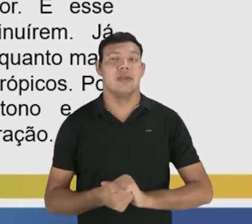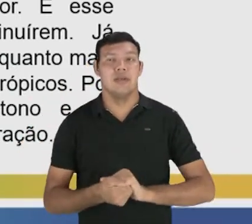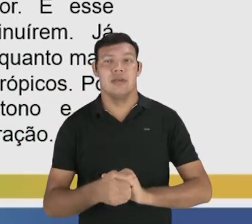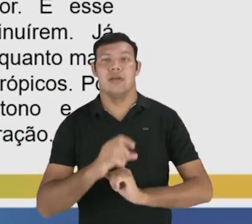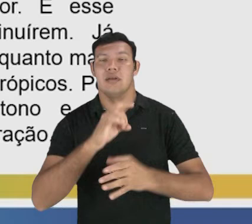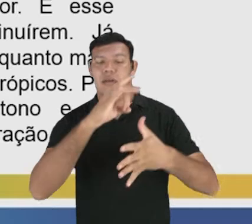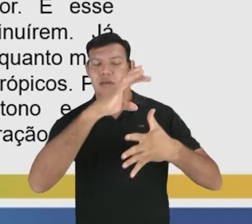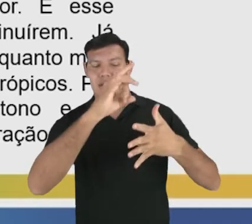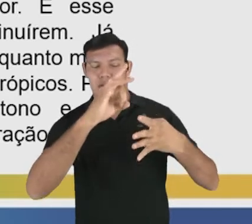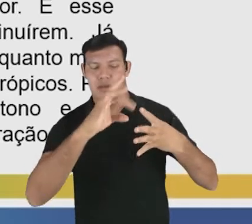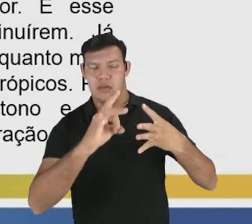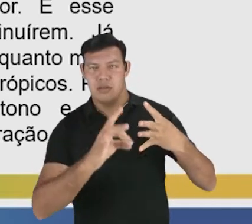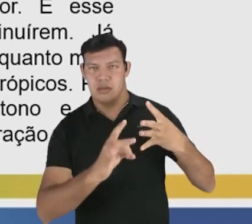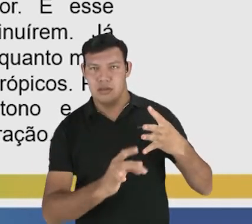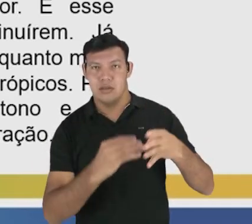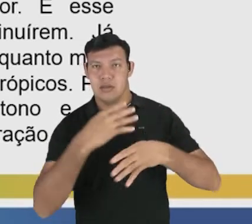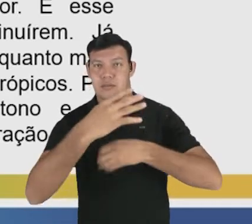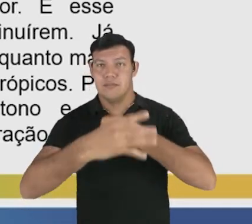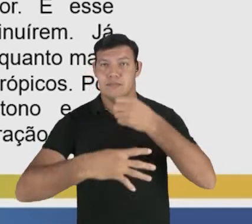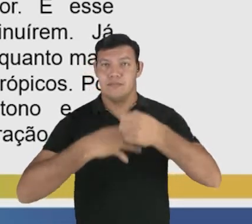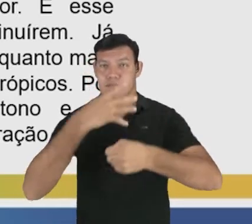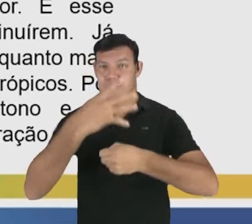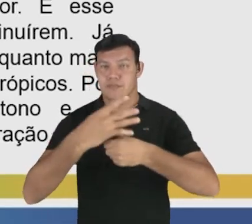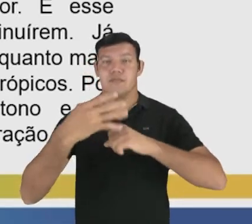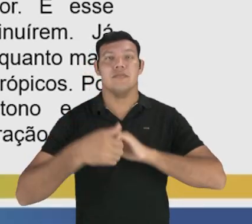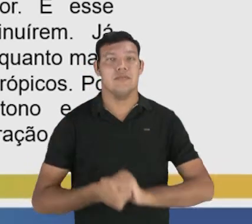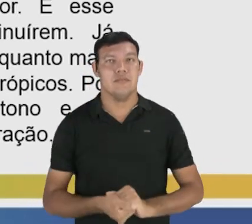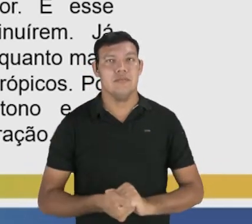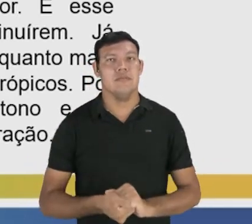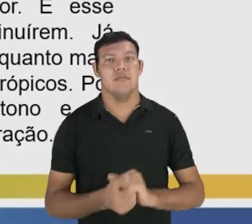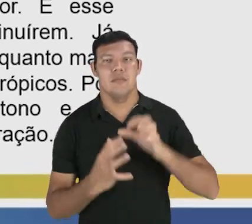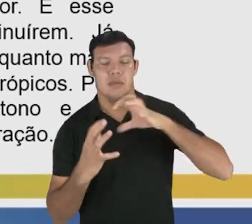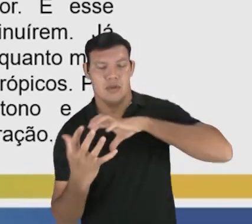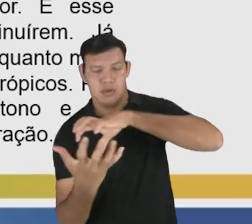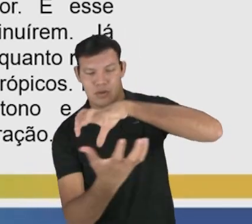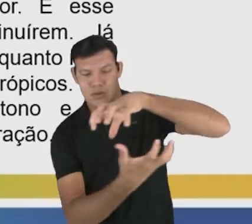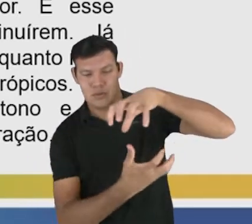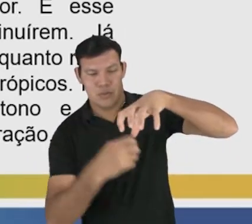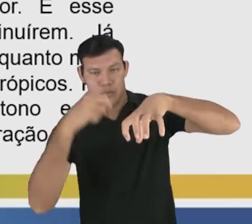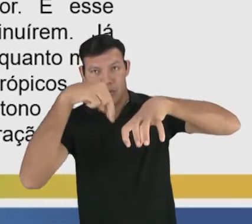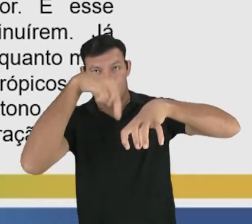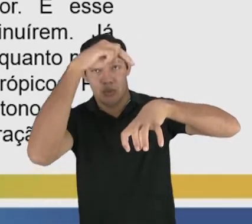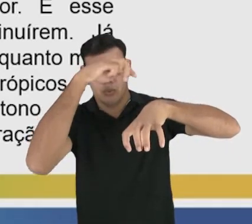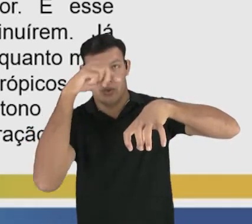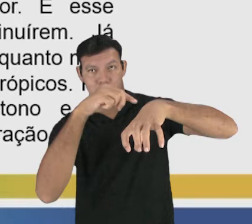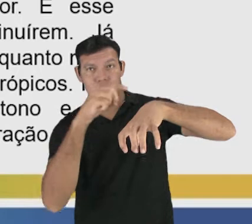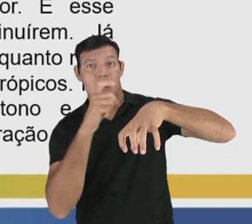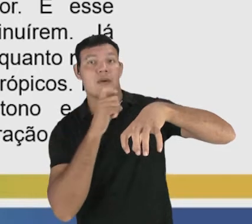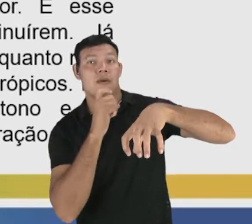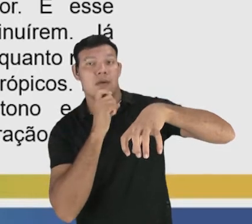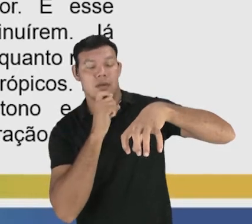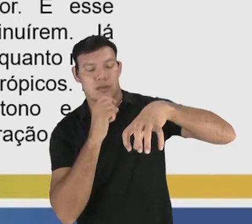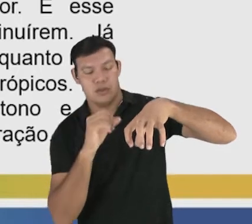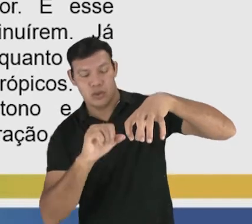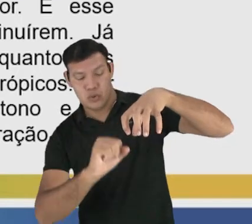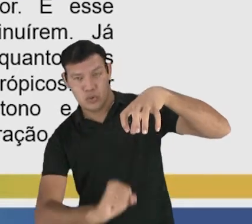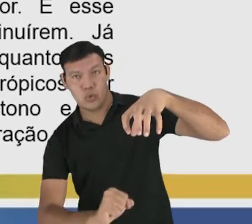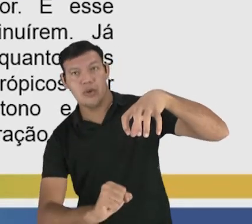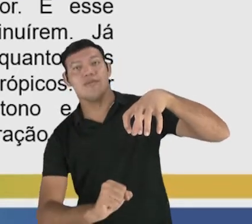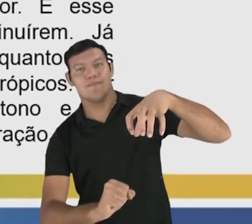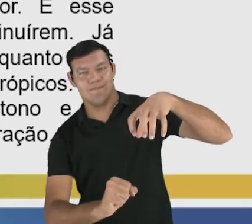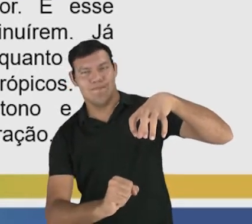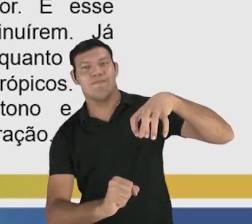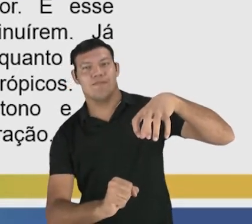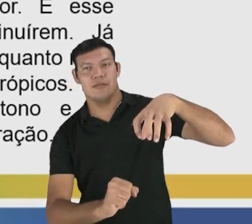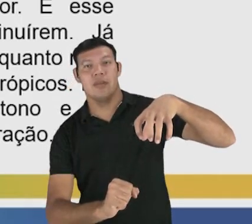de cada uma das estações. Quando no hemisfério norte é inverno, no hemisfério sul vai ser o contrário,